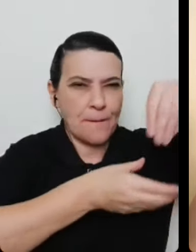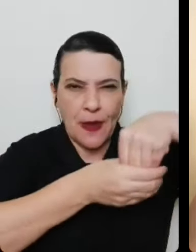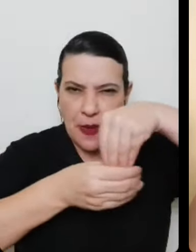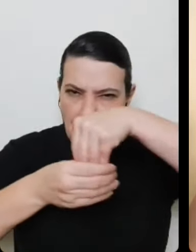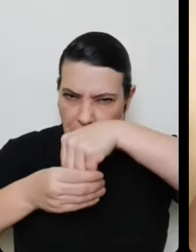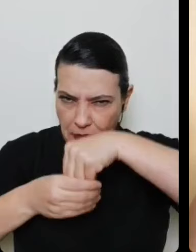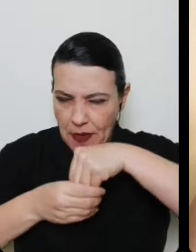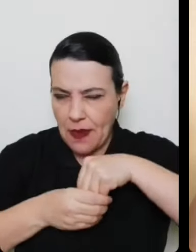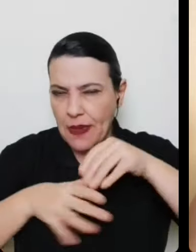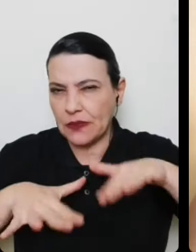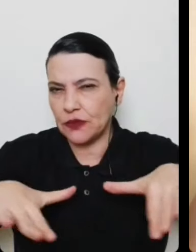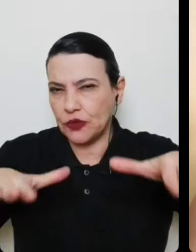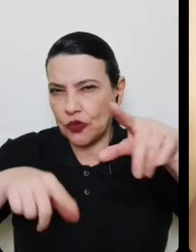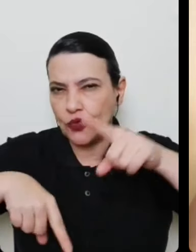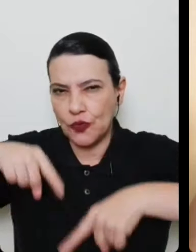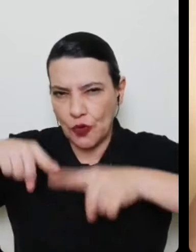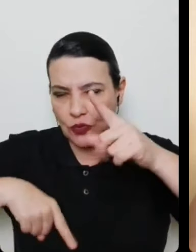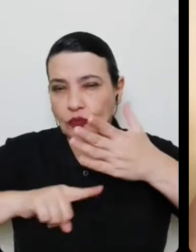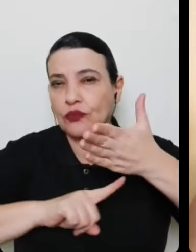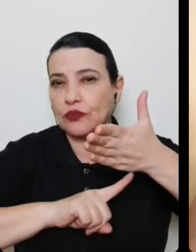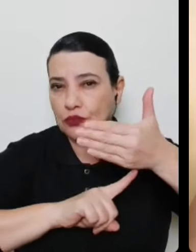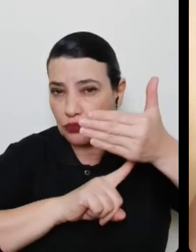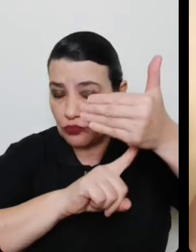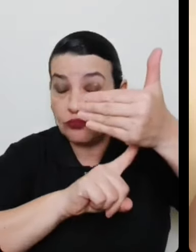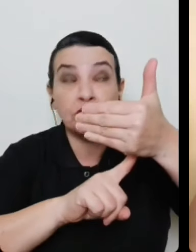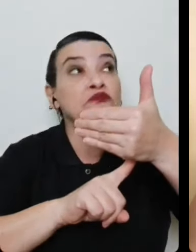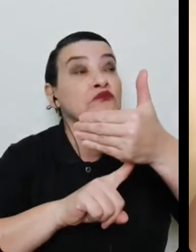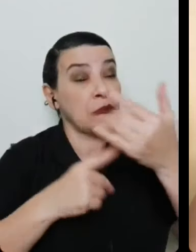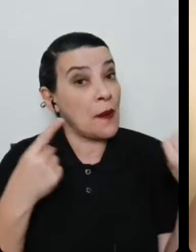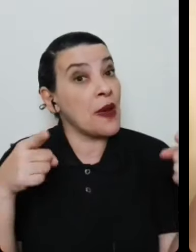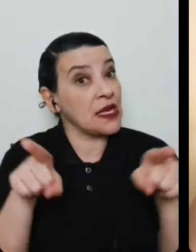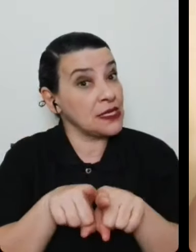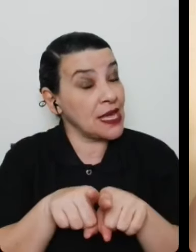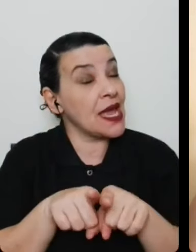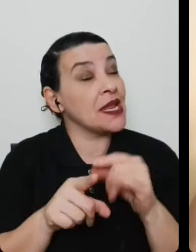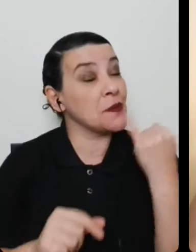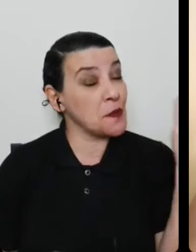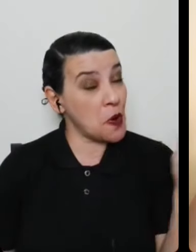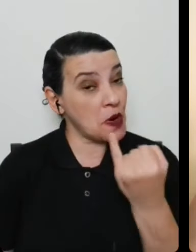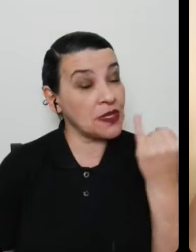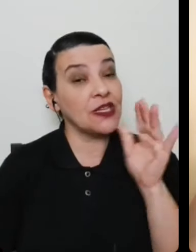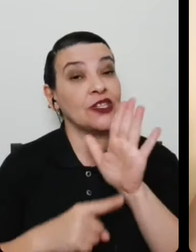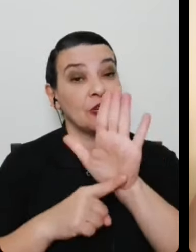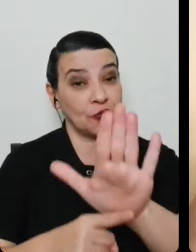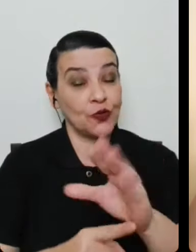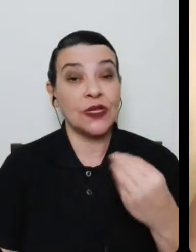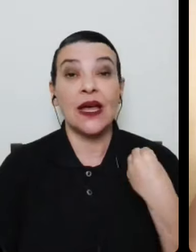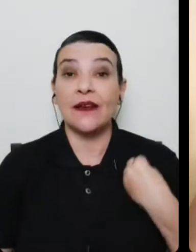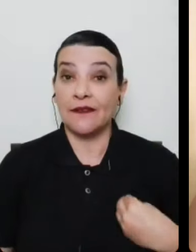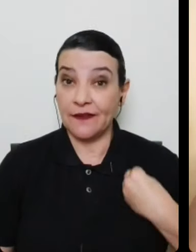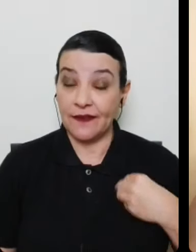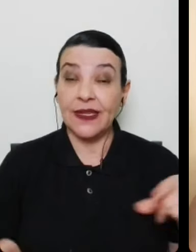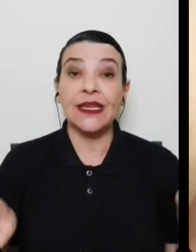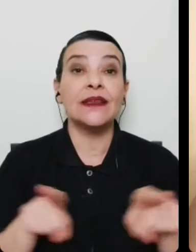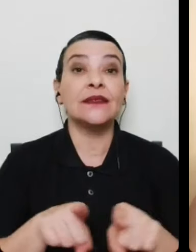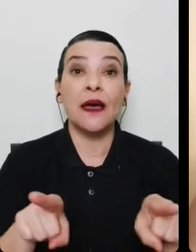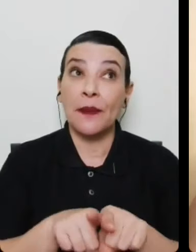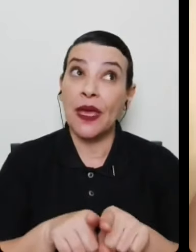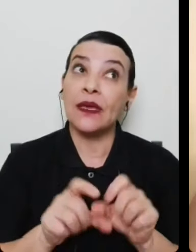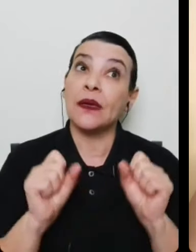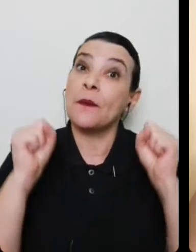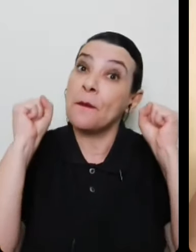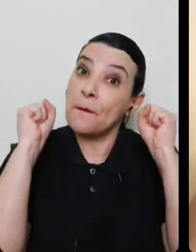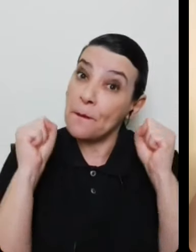de tecnologia, elas são uma grande parceira para a vida. Então, elas também são parceiras, podem